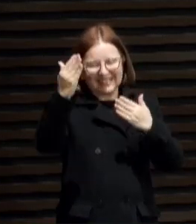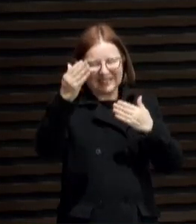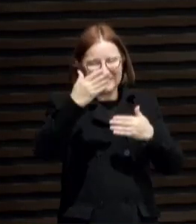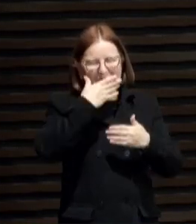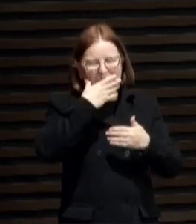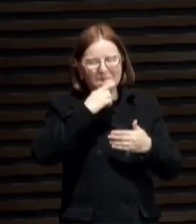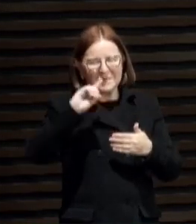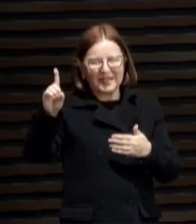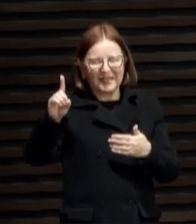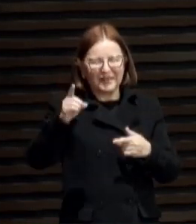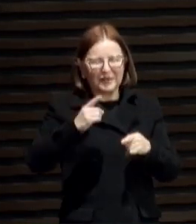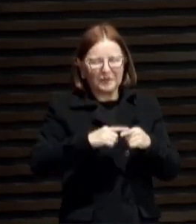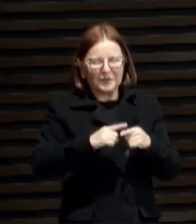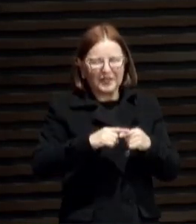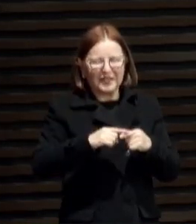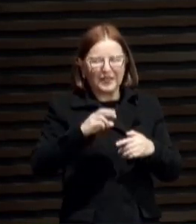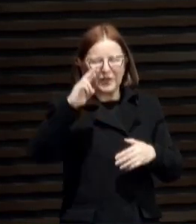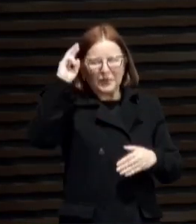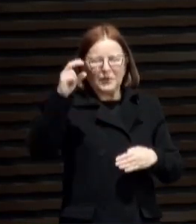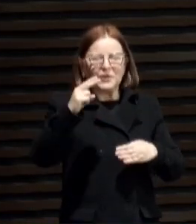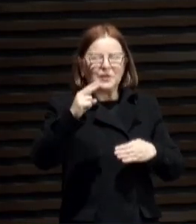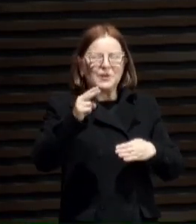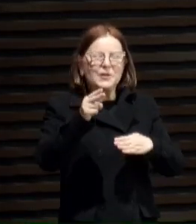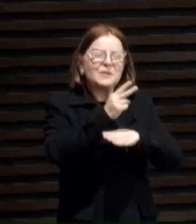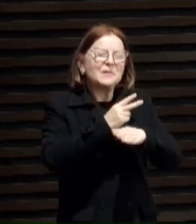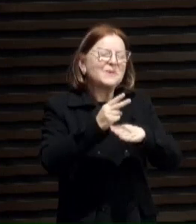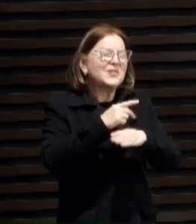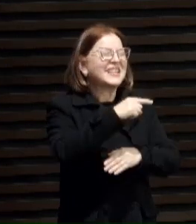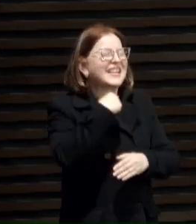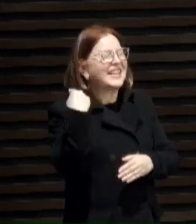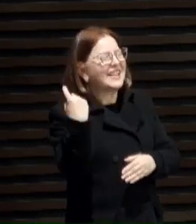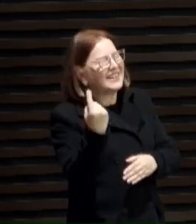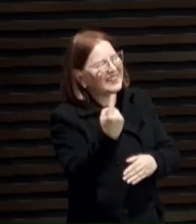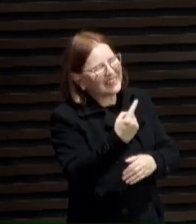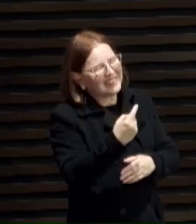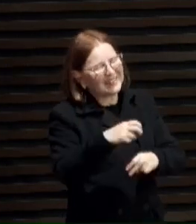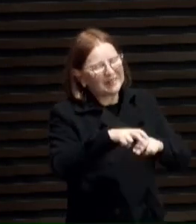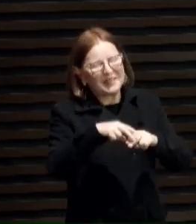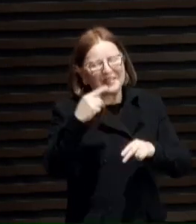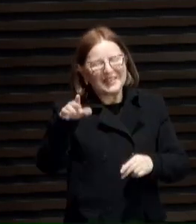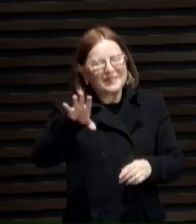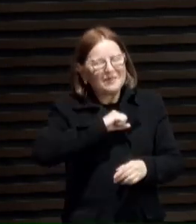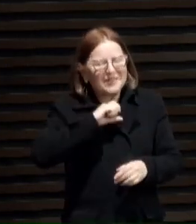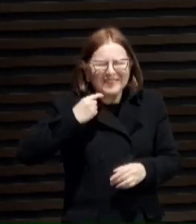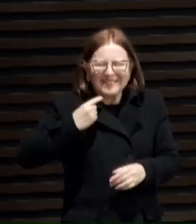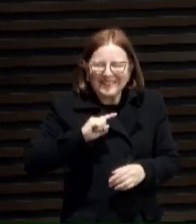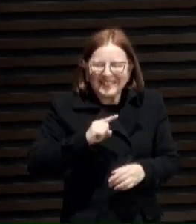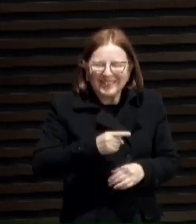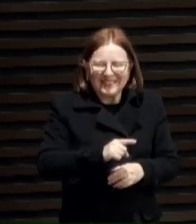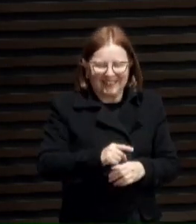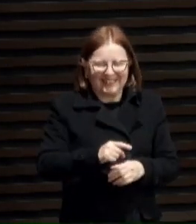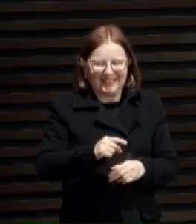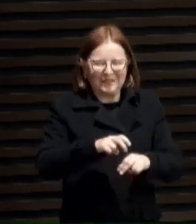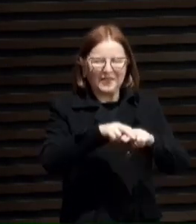porque o Senhor nos busca desesperadamente pelo teu amor furioso, pelo teu amor